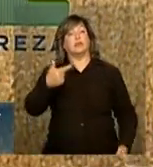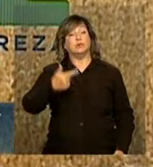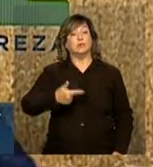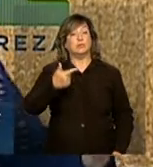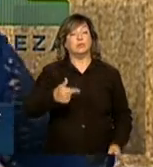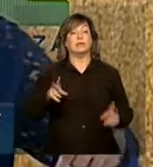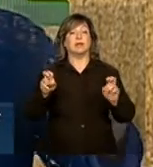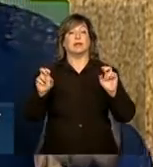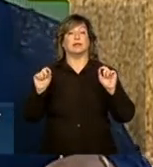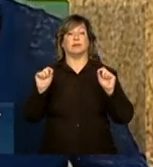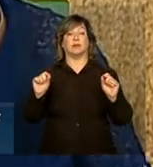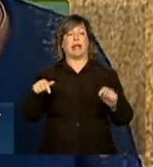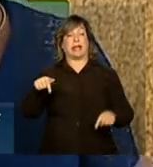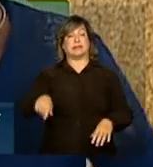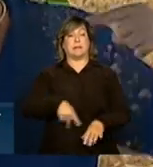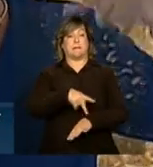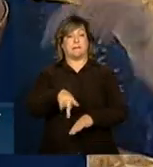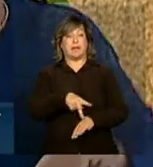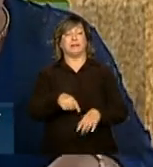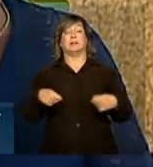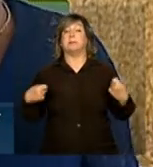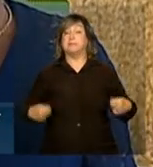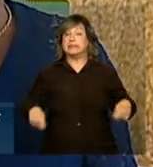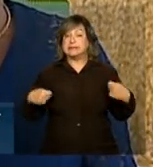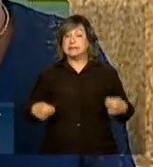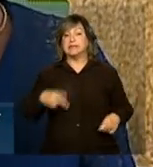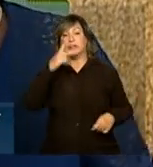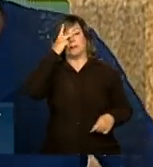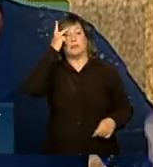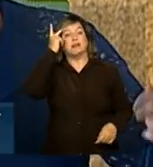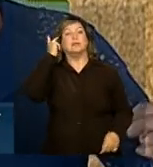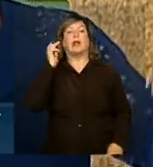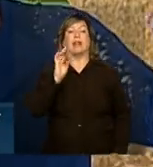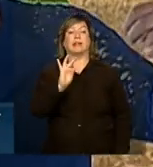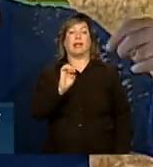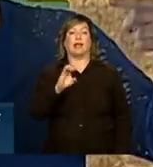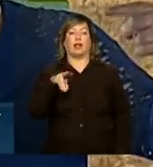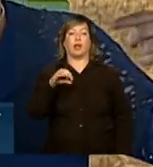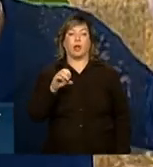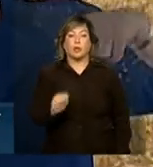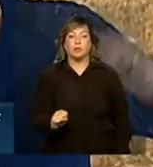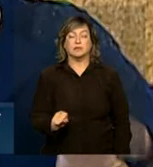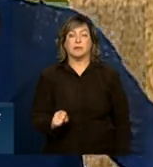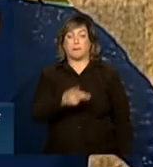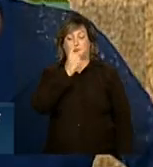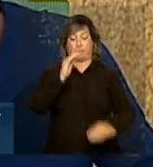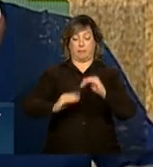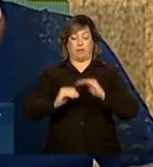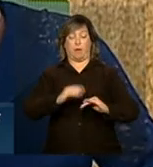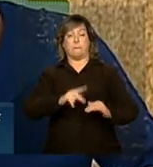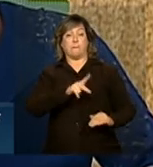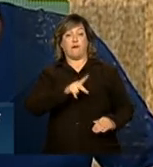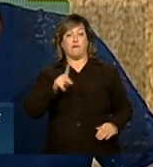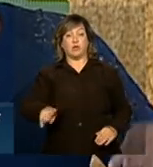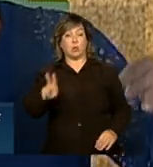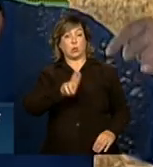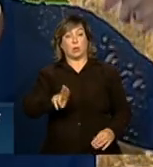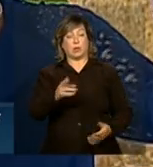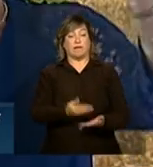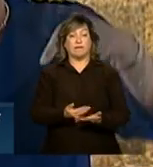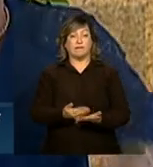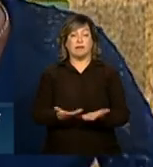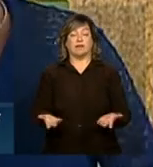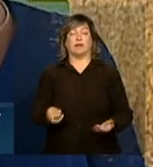questão é que esse país precisa de técnicos, de professores universitários,